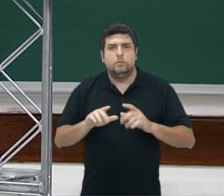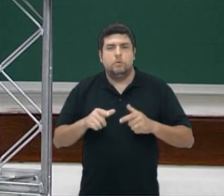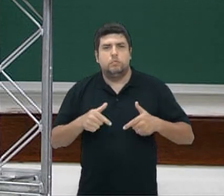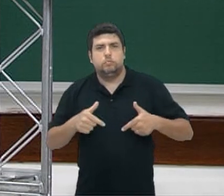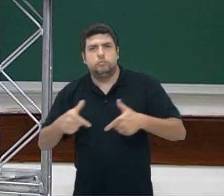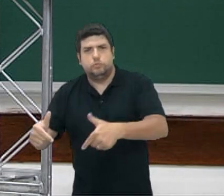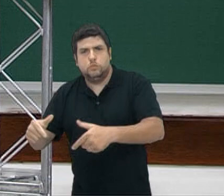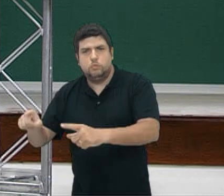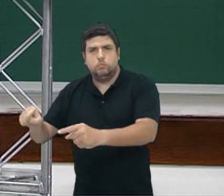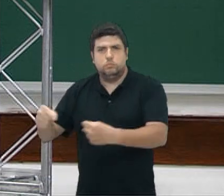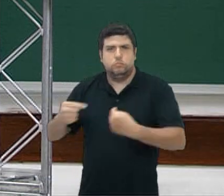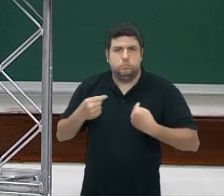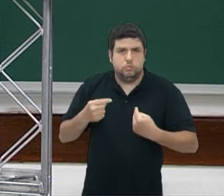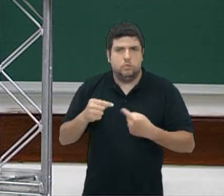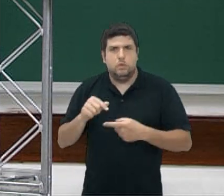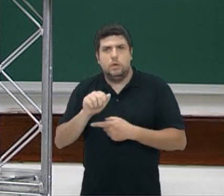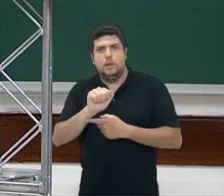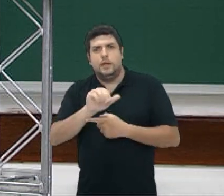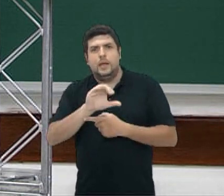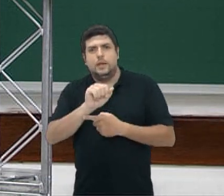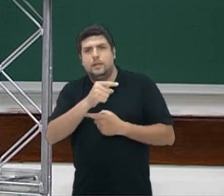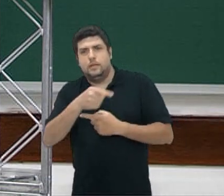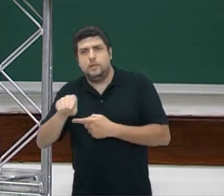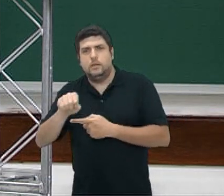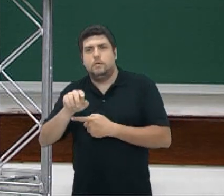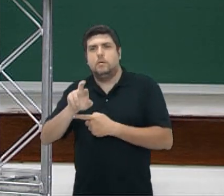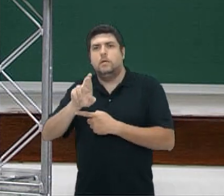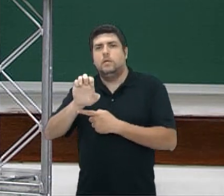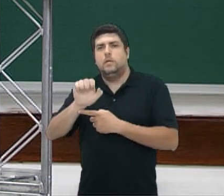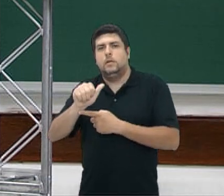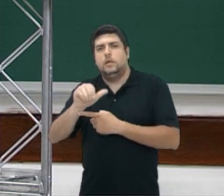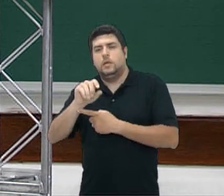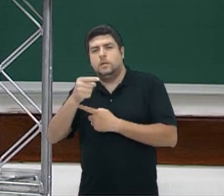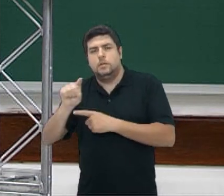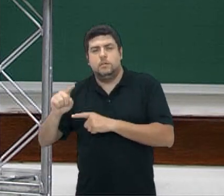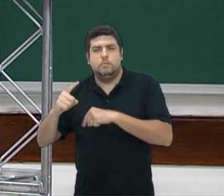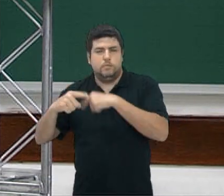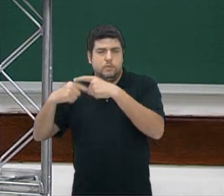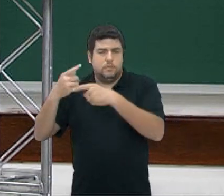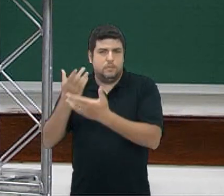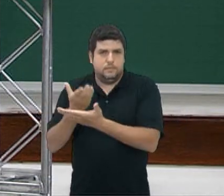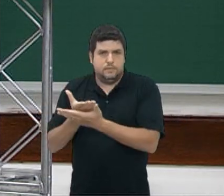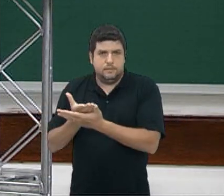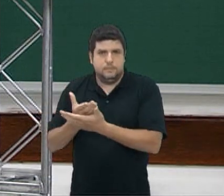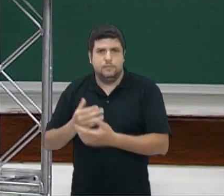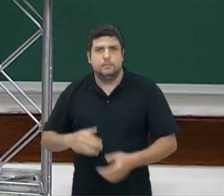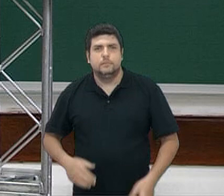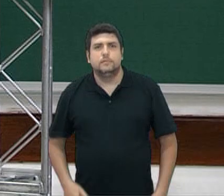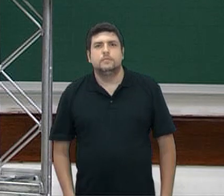dos seus estudos, ele definiu aí sobre a questão de forças e tudo mais. Ok?